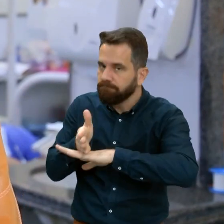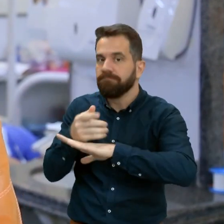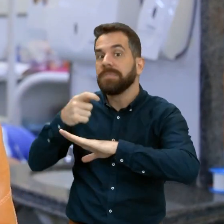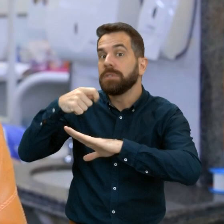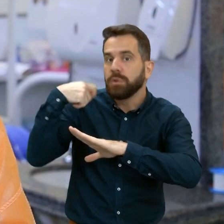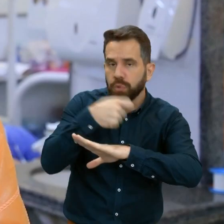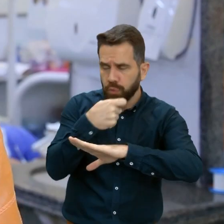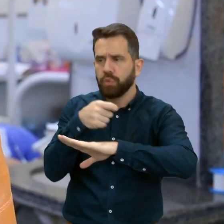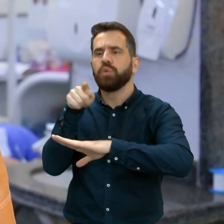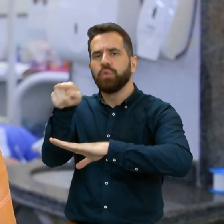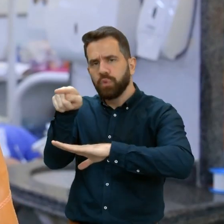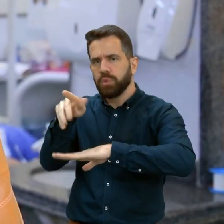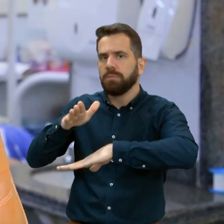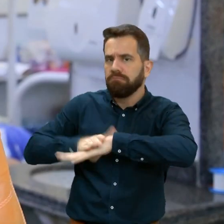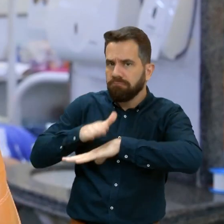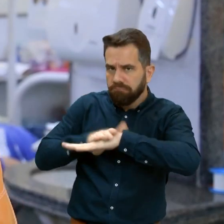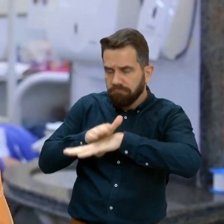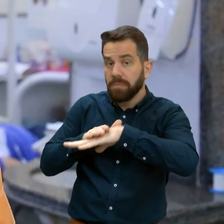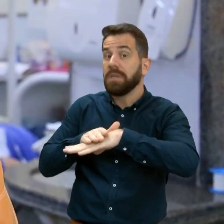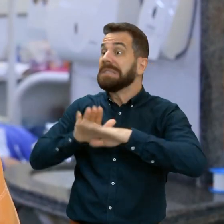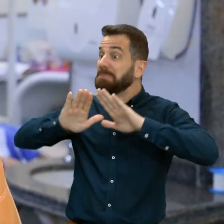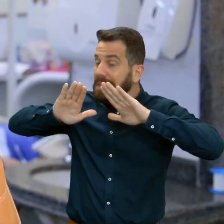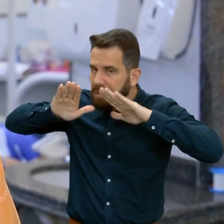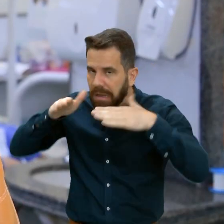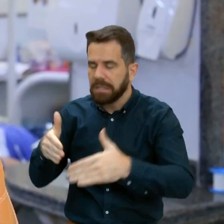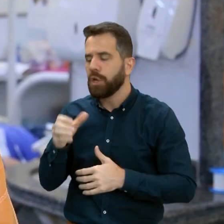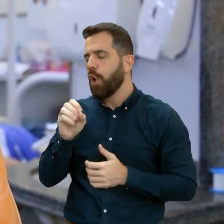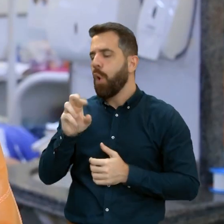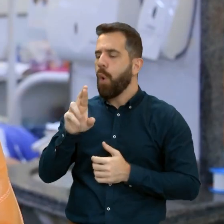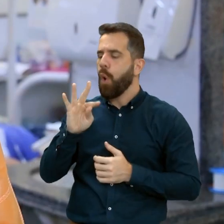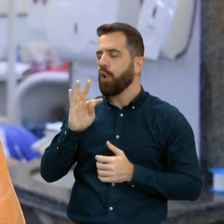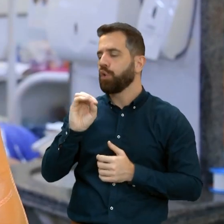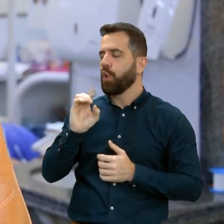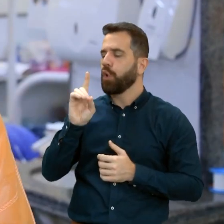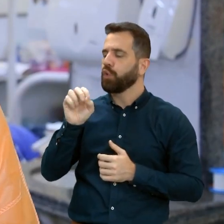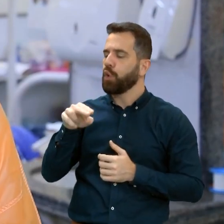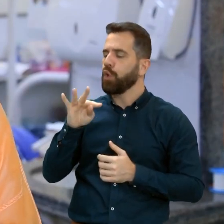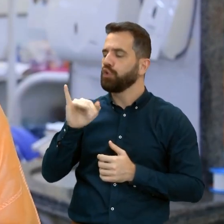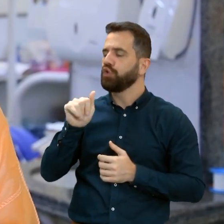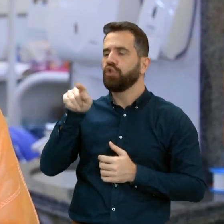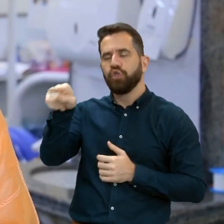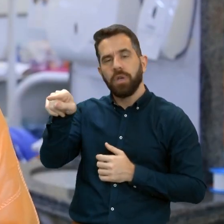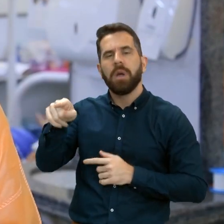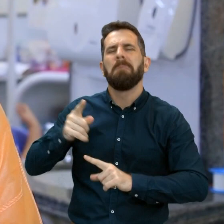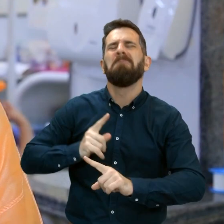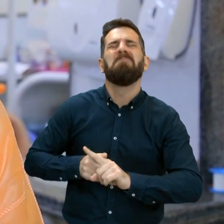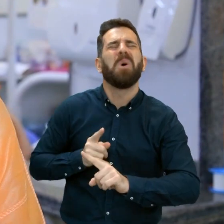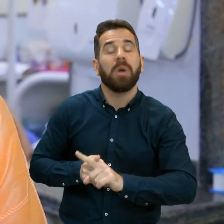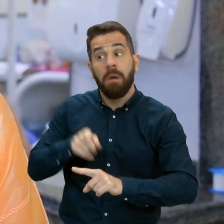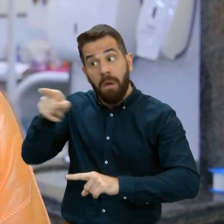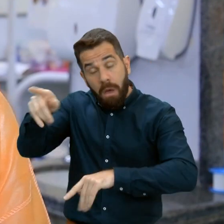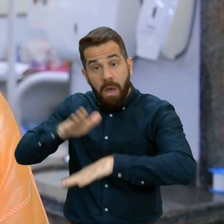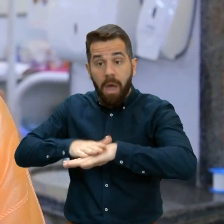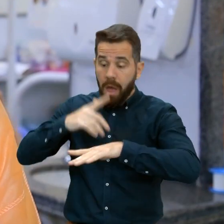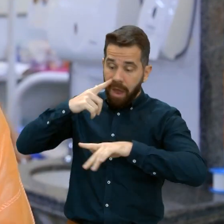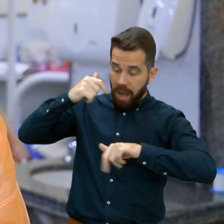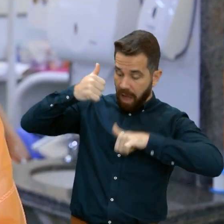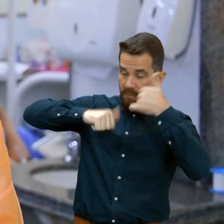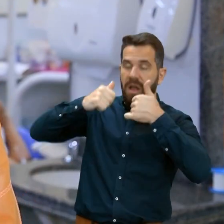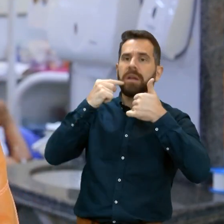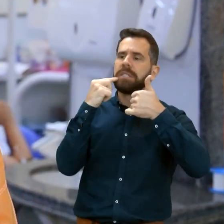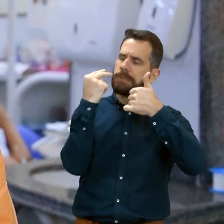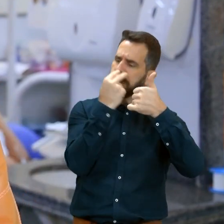que é a função dessa consulta com o um especialista em ortodontia? O especialista, ele vai avaliar se essa criança tem